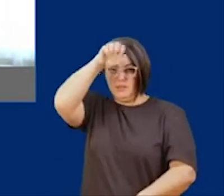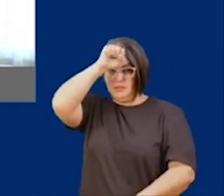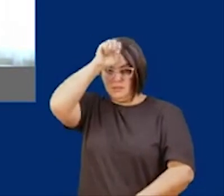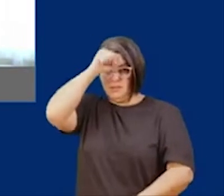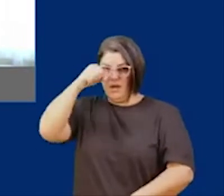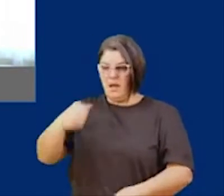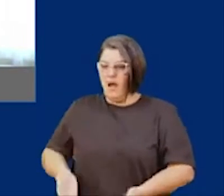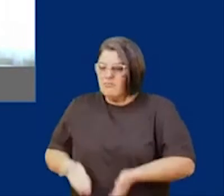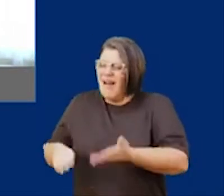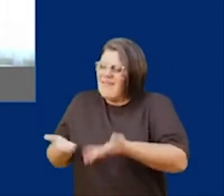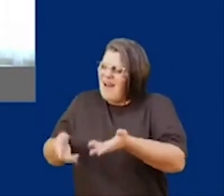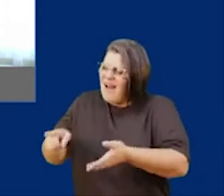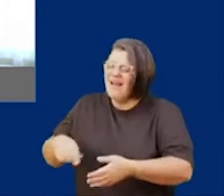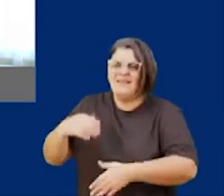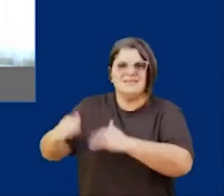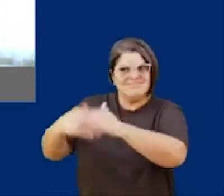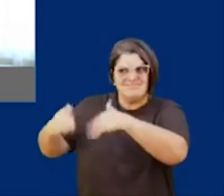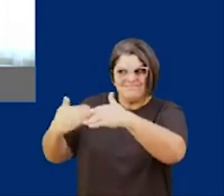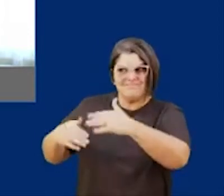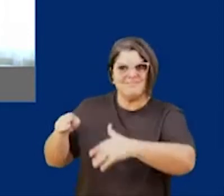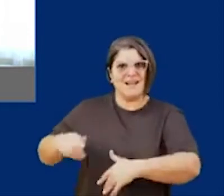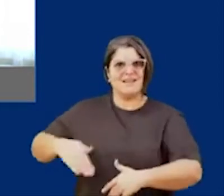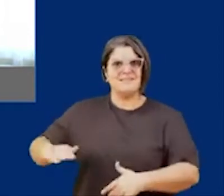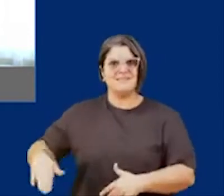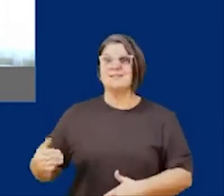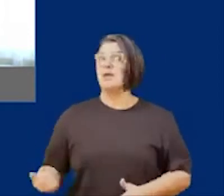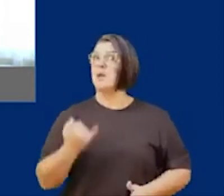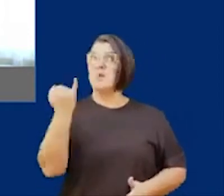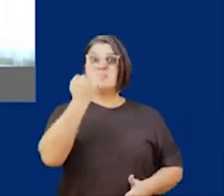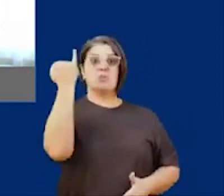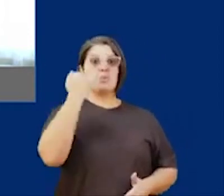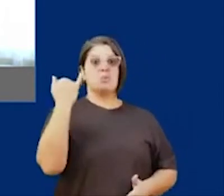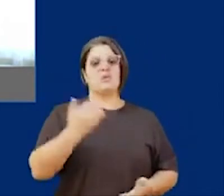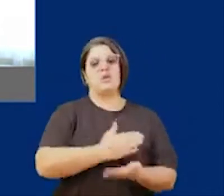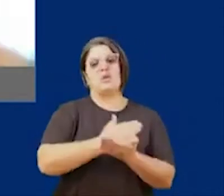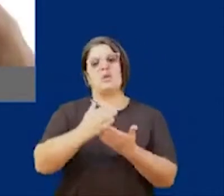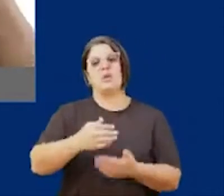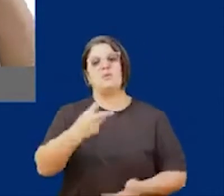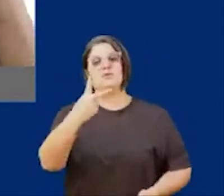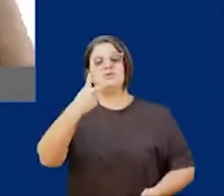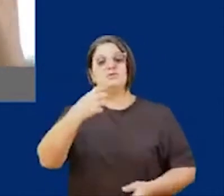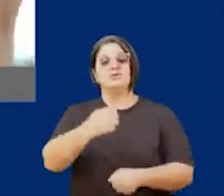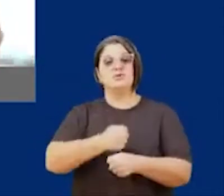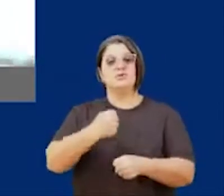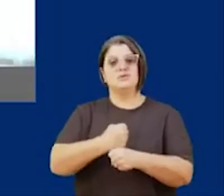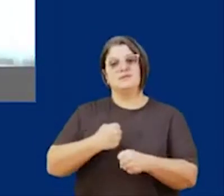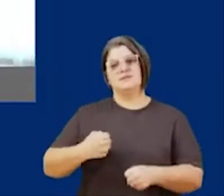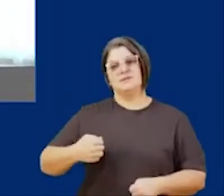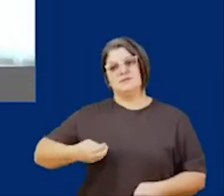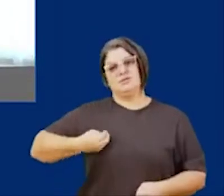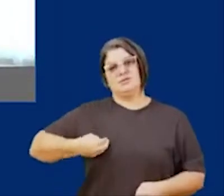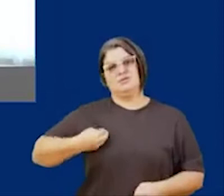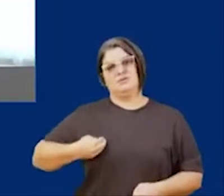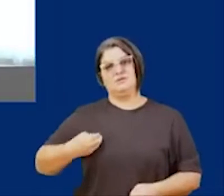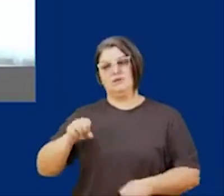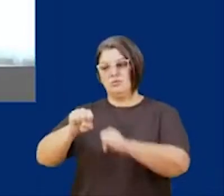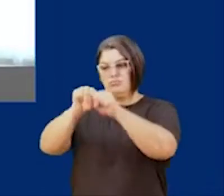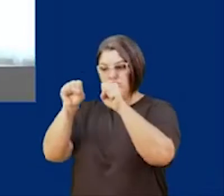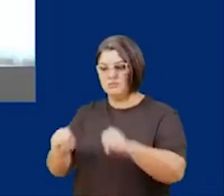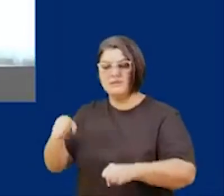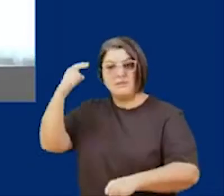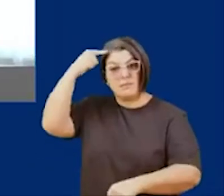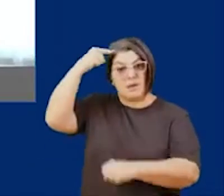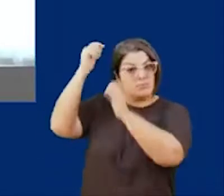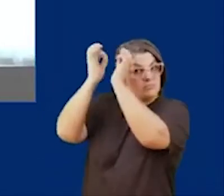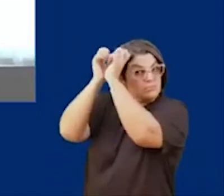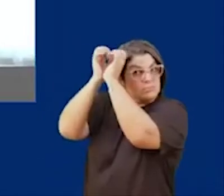estímulo ao desenvolvimento da criança, isso é muito, muito importante nos 2 primeiros anos de vida, porque é quando todo esse sistema neurológico da criança está se formando, né? Então,